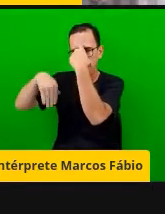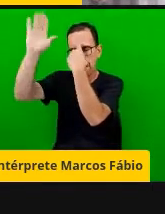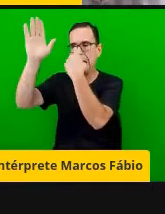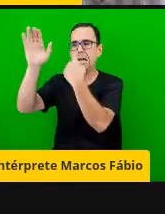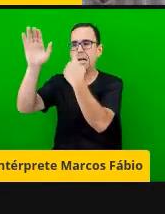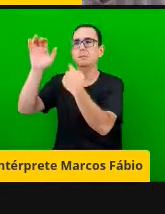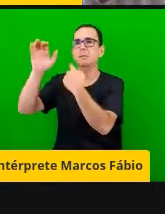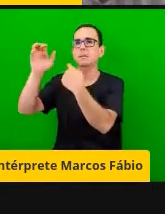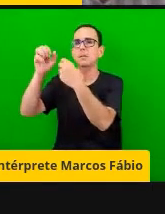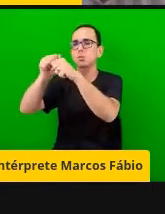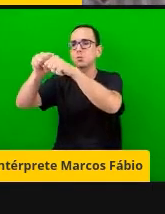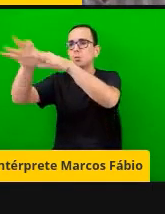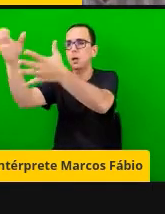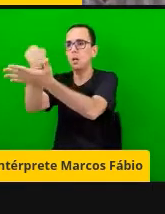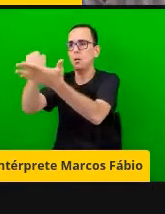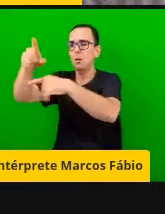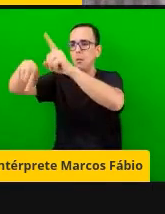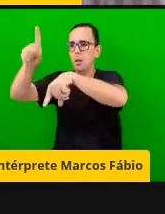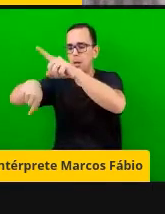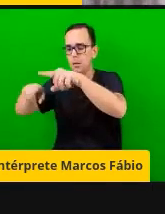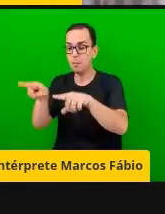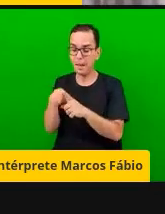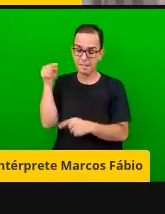ingredientes farmacêuticos para a Índia